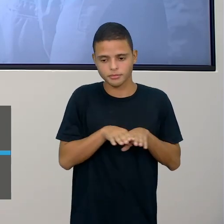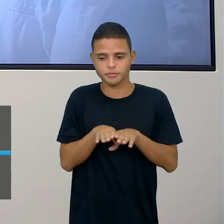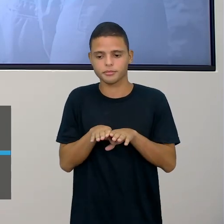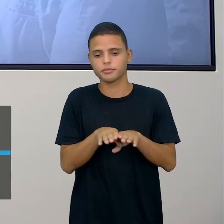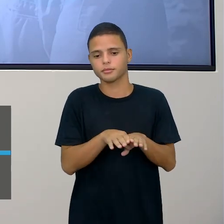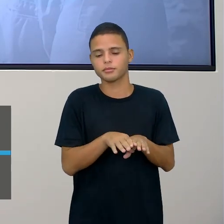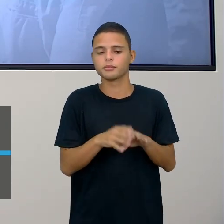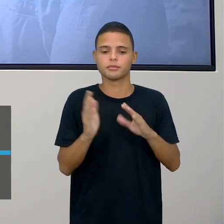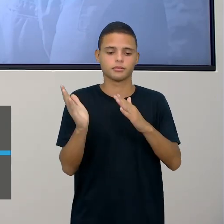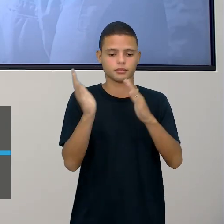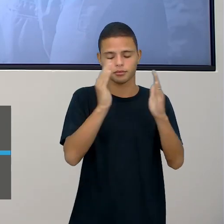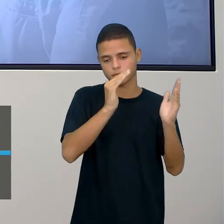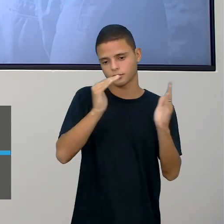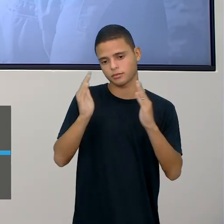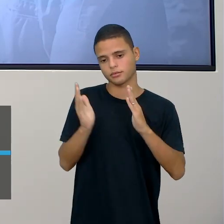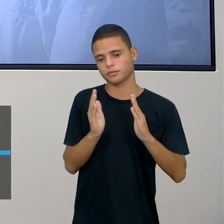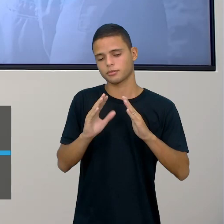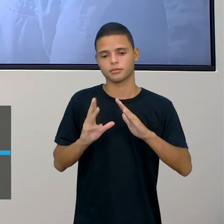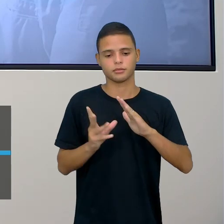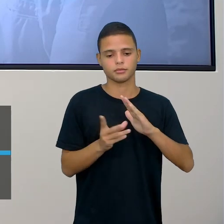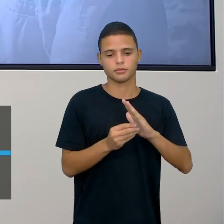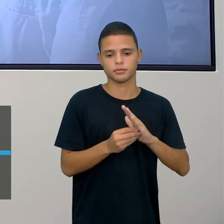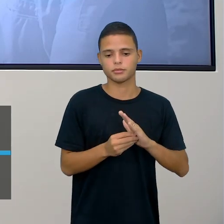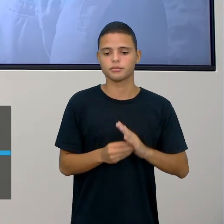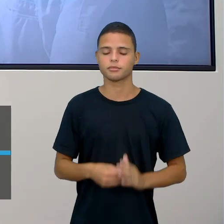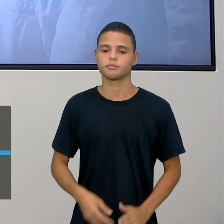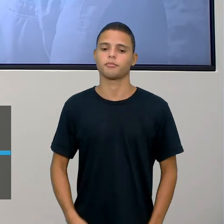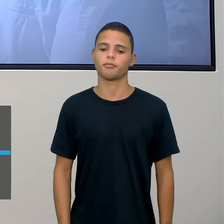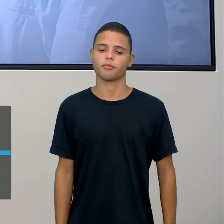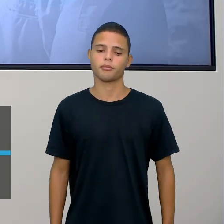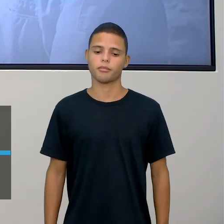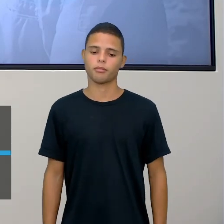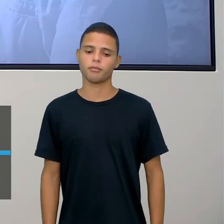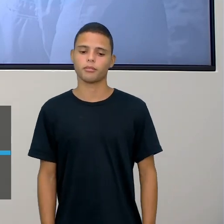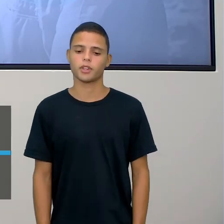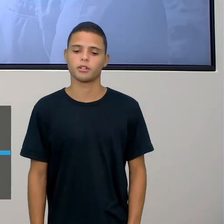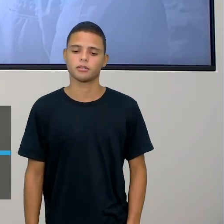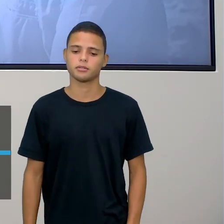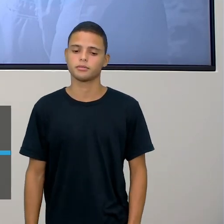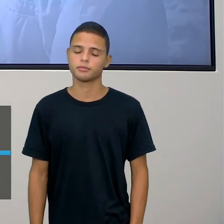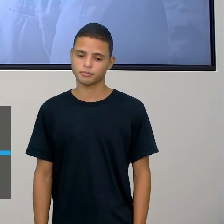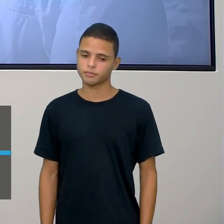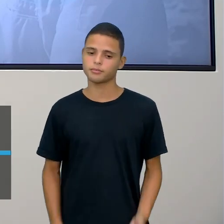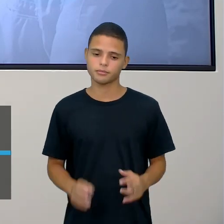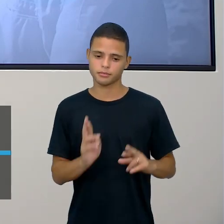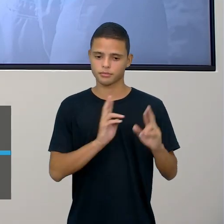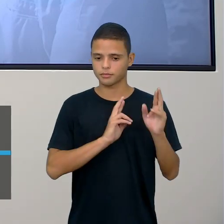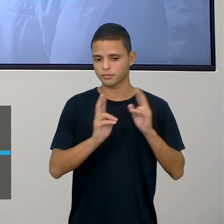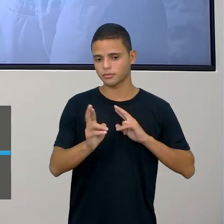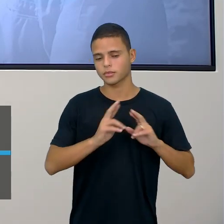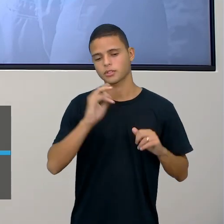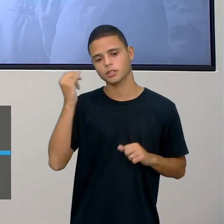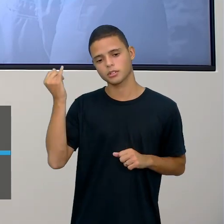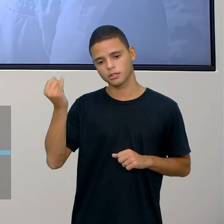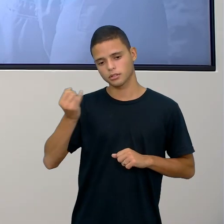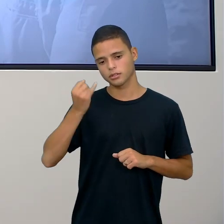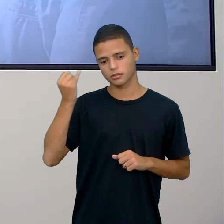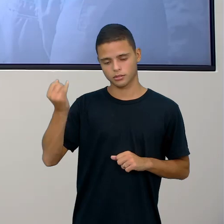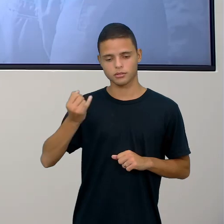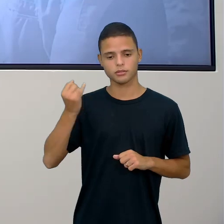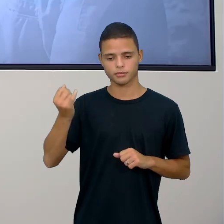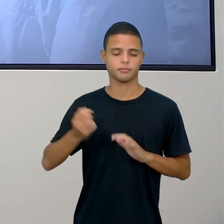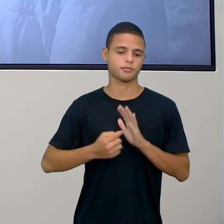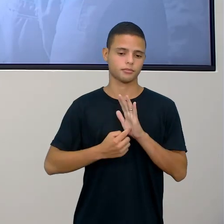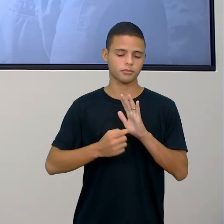no meio ambiente, de modo geral. Então vejam só, essas relações elas são muito importantes de serem enfatizadas,